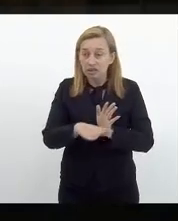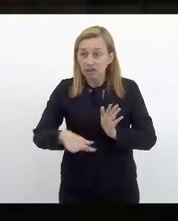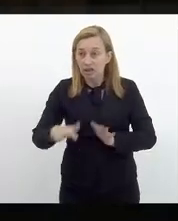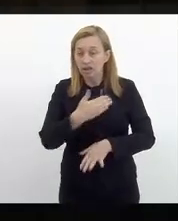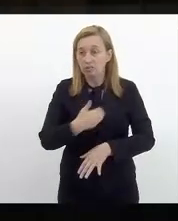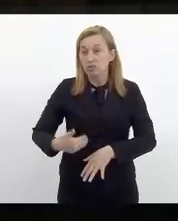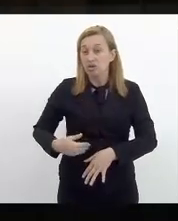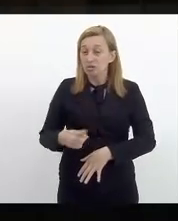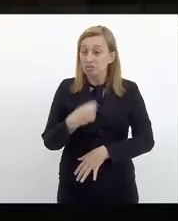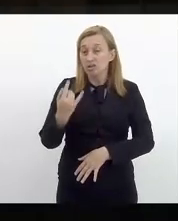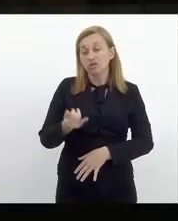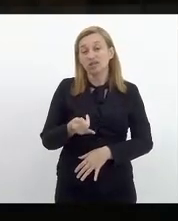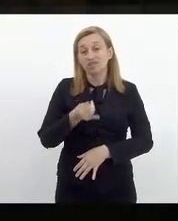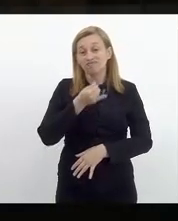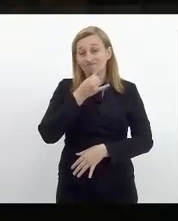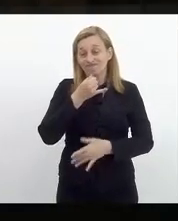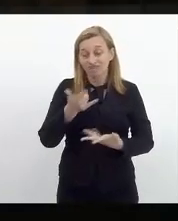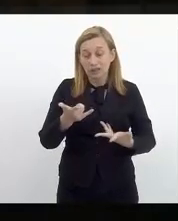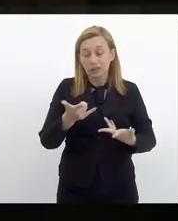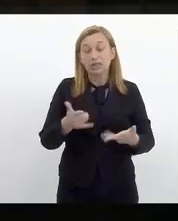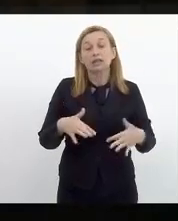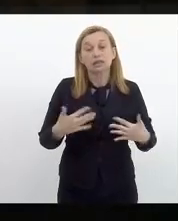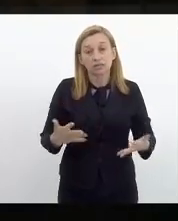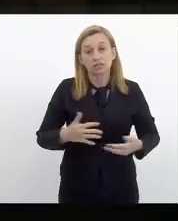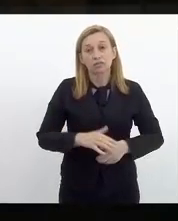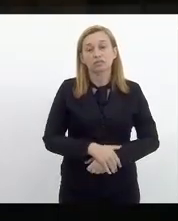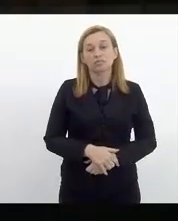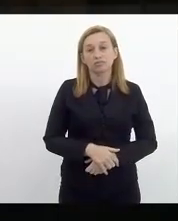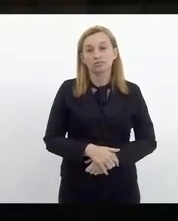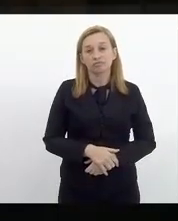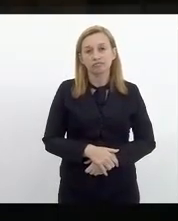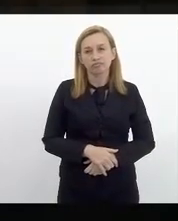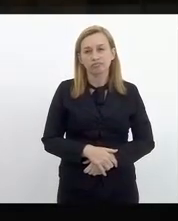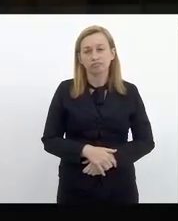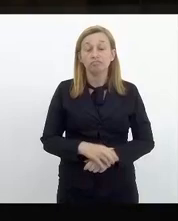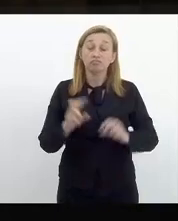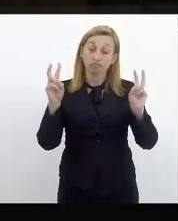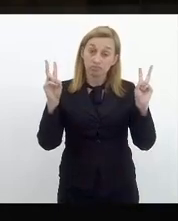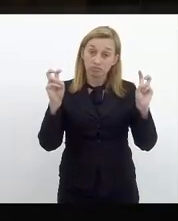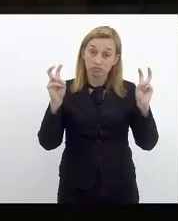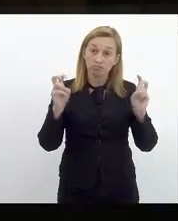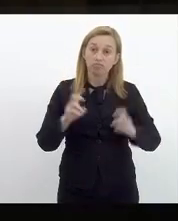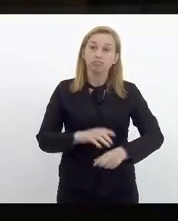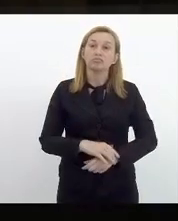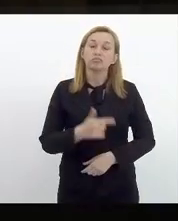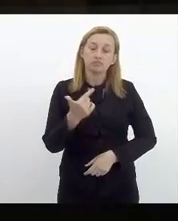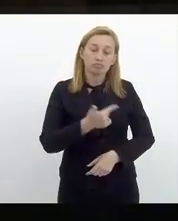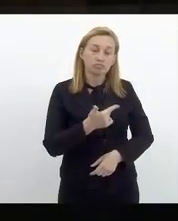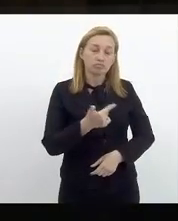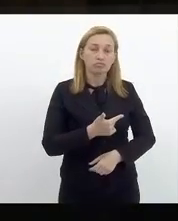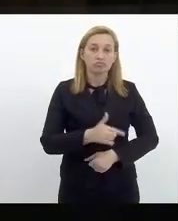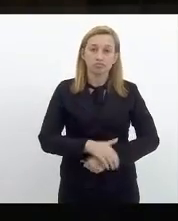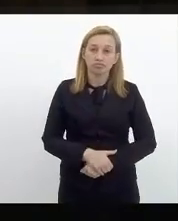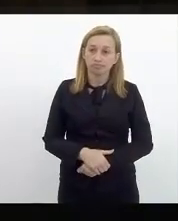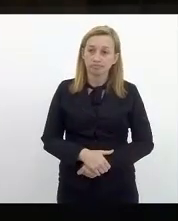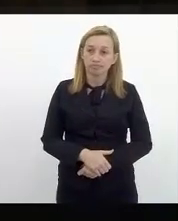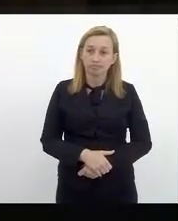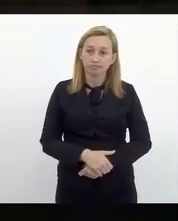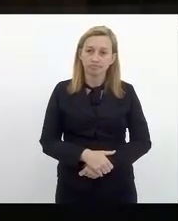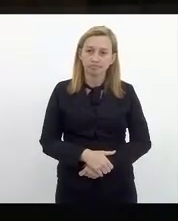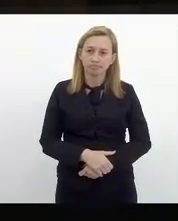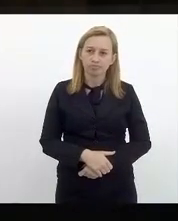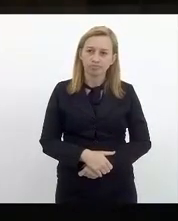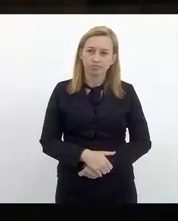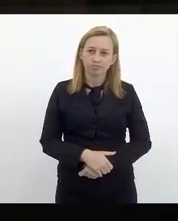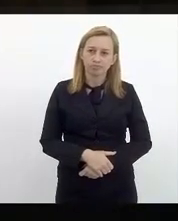para nós é o fim da picada então essa é uma questão a segunda questão não